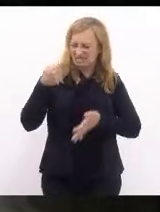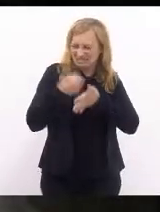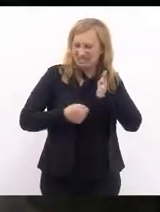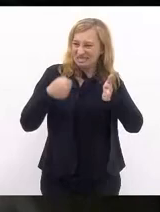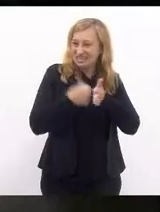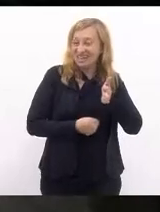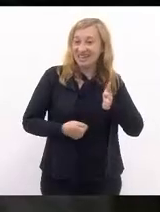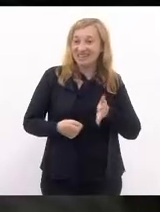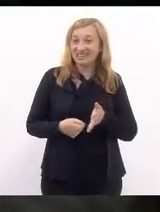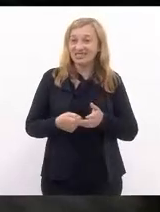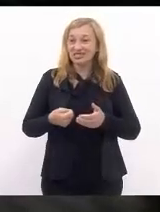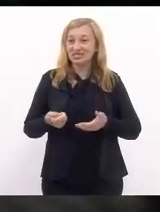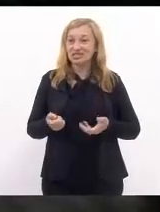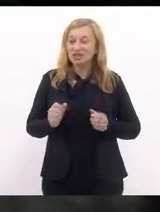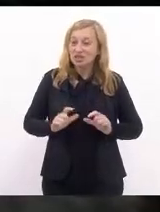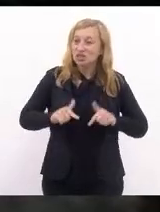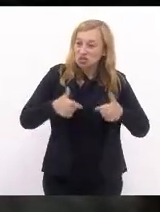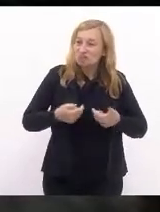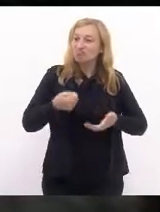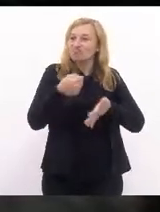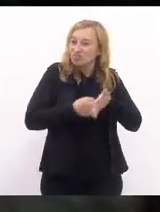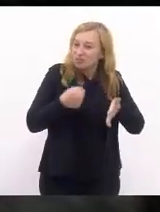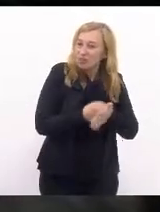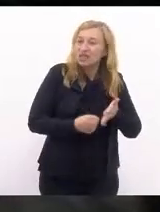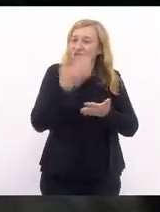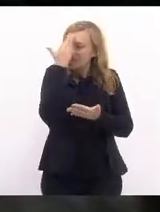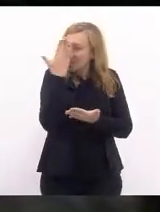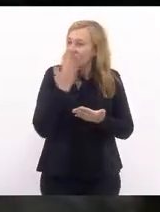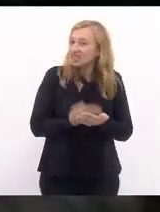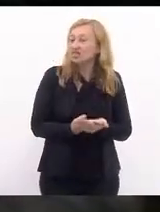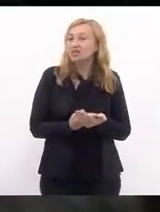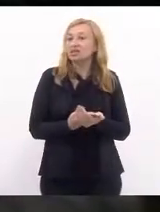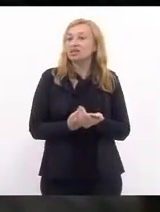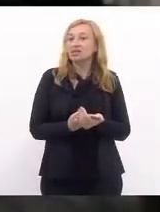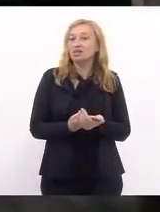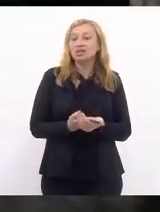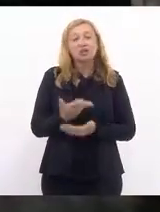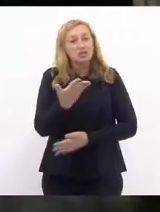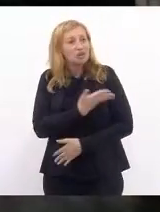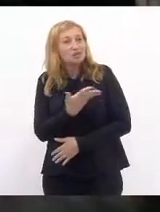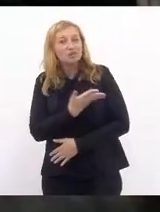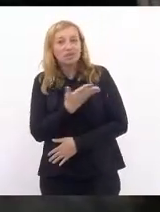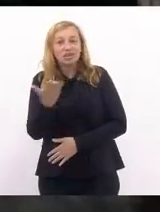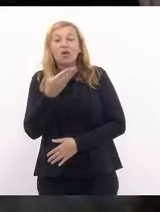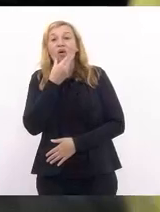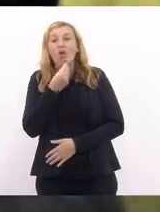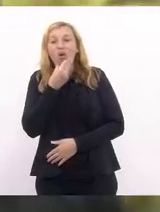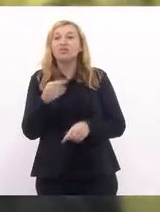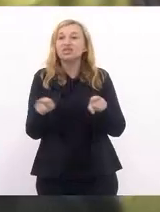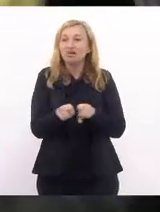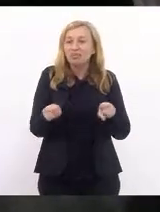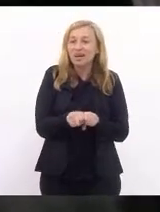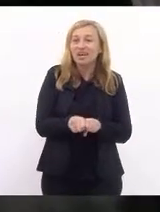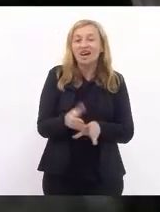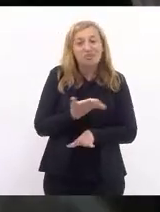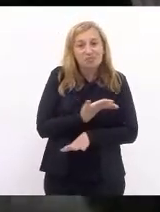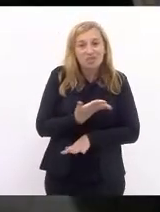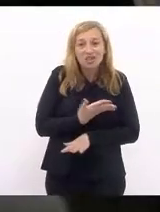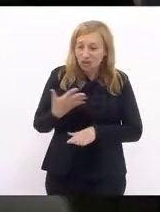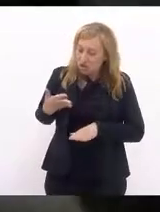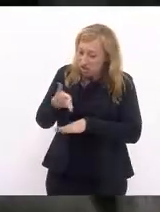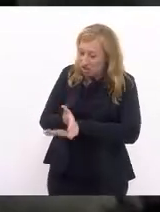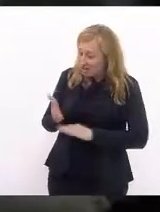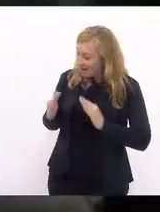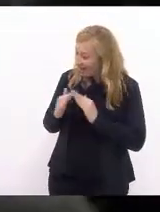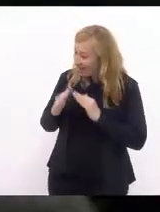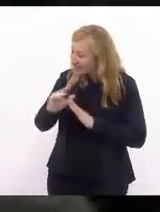guerreiras participativa brigam pela aquilo que acredita É nós parceiro homens também amigos quando